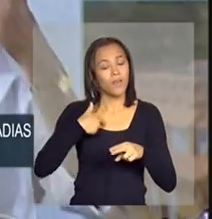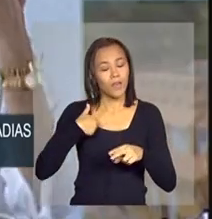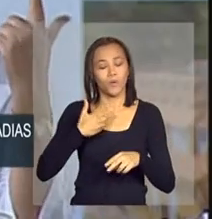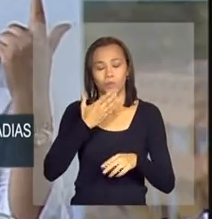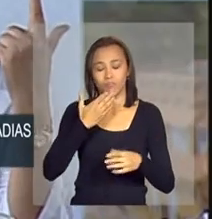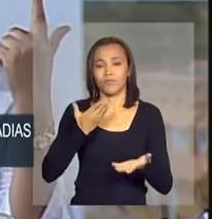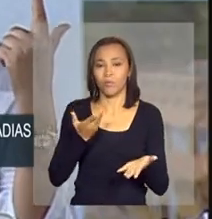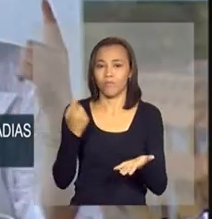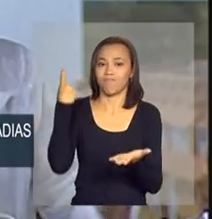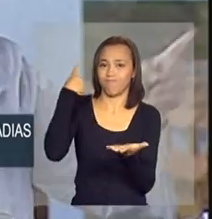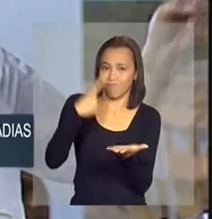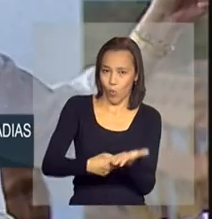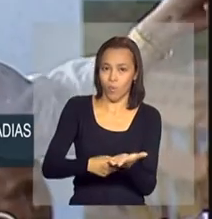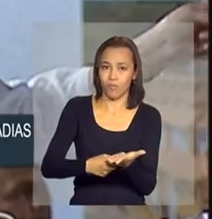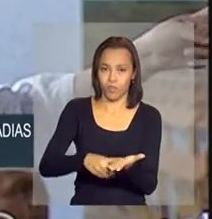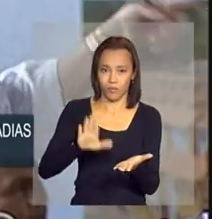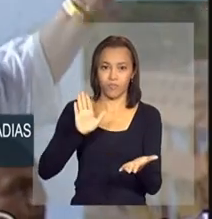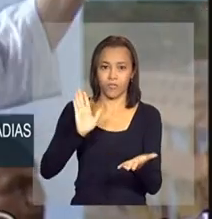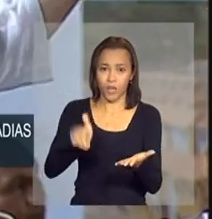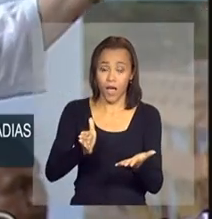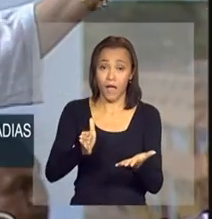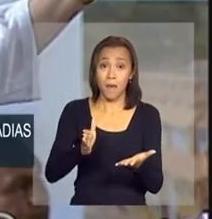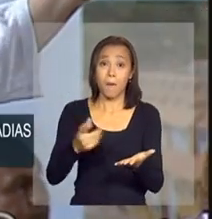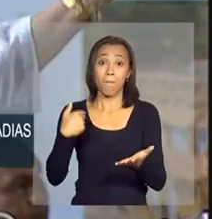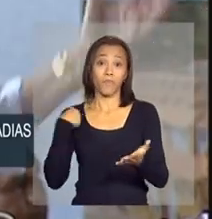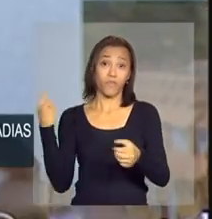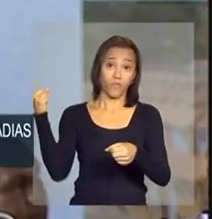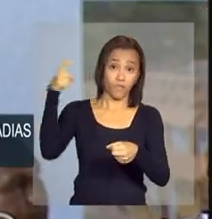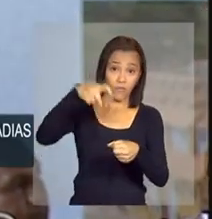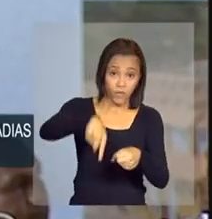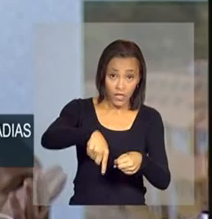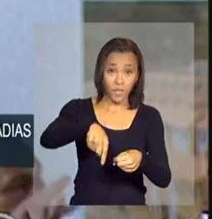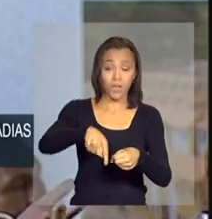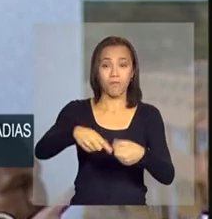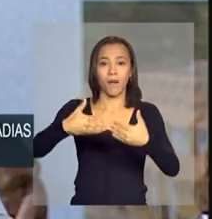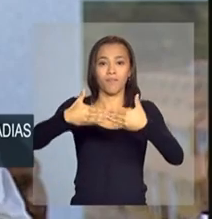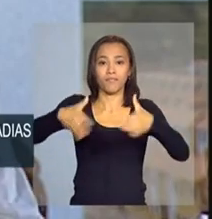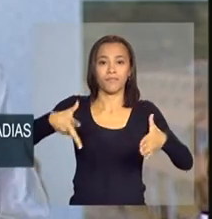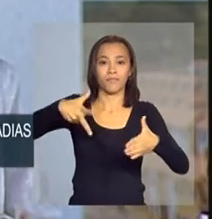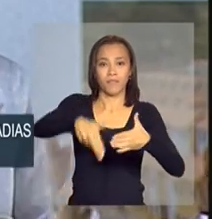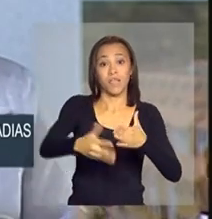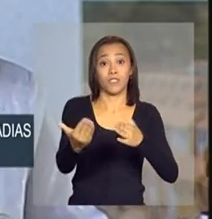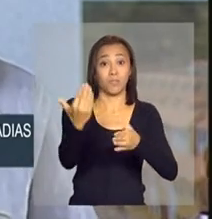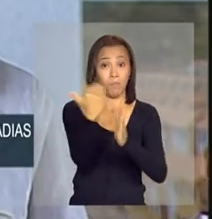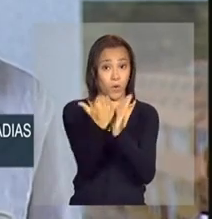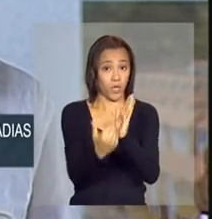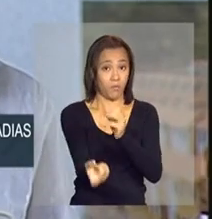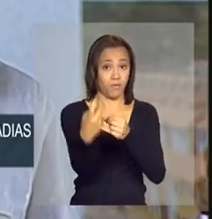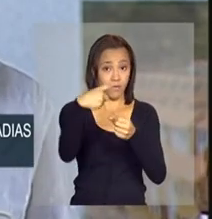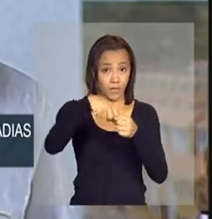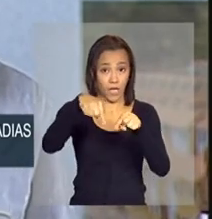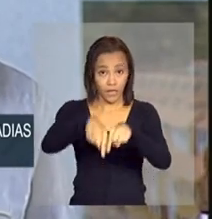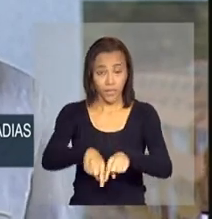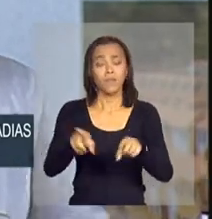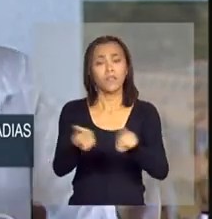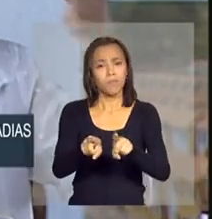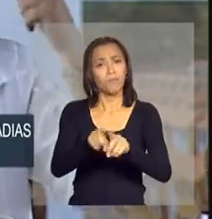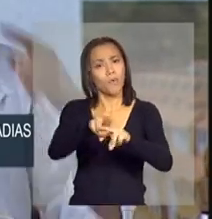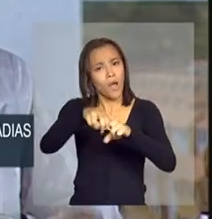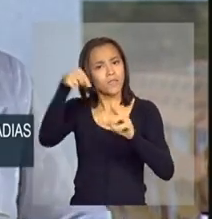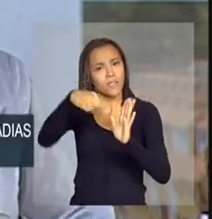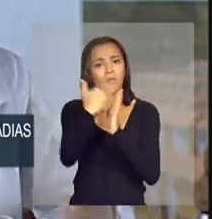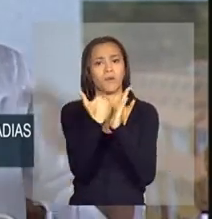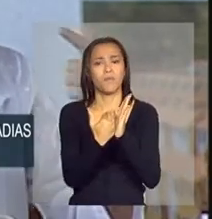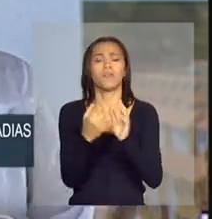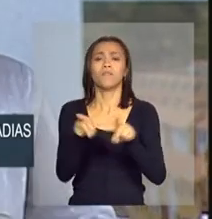comprometendo pelo menos para o lançamento desse programa retornar mas quero retornar também